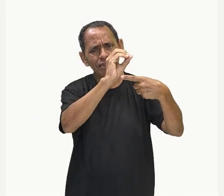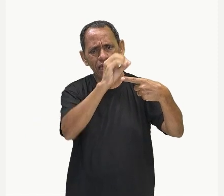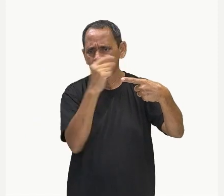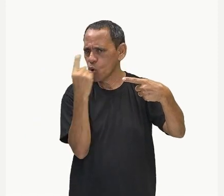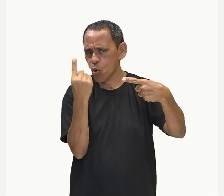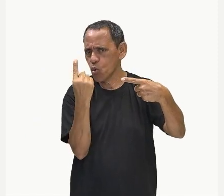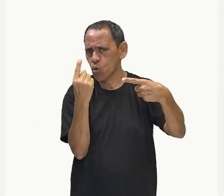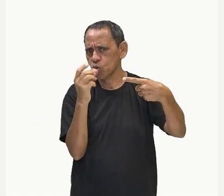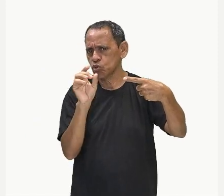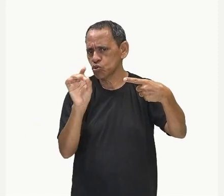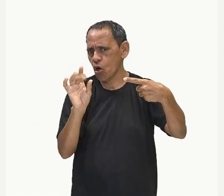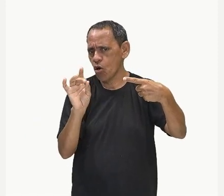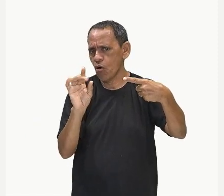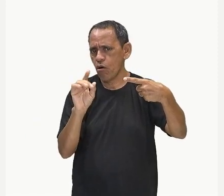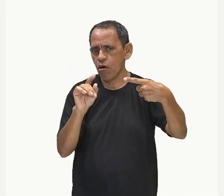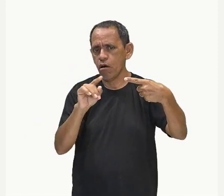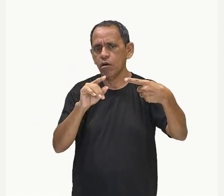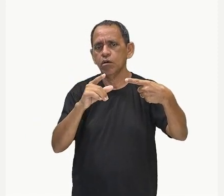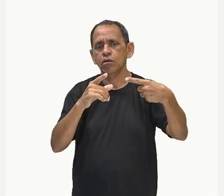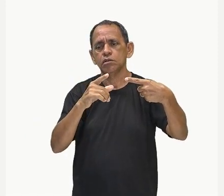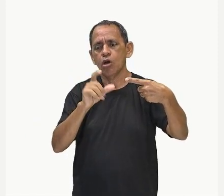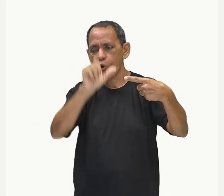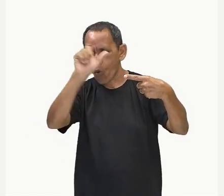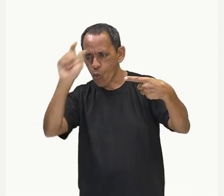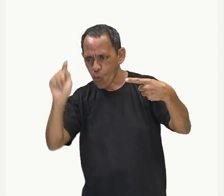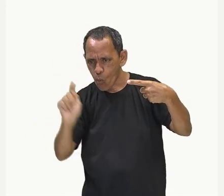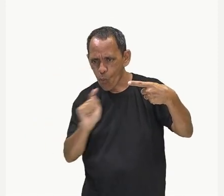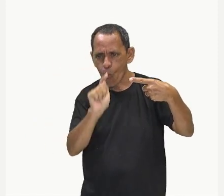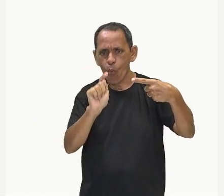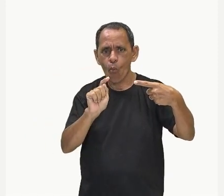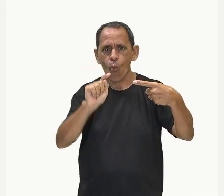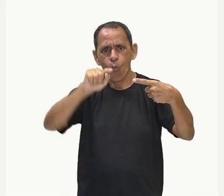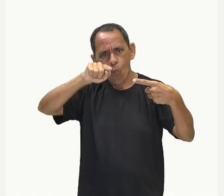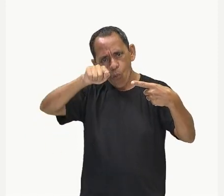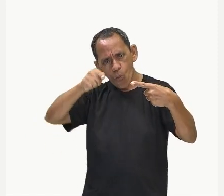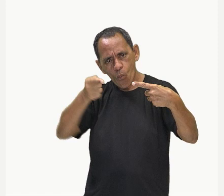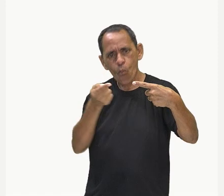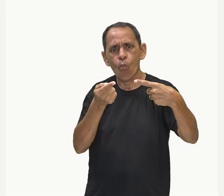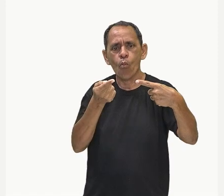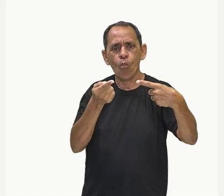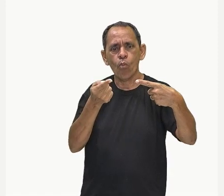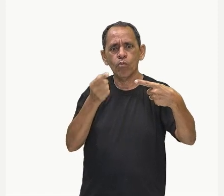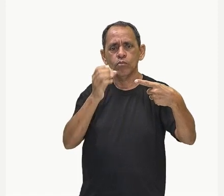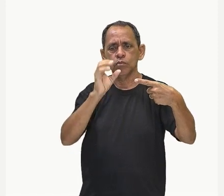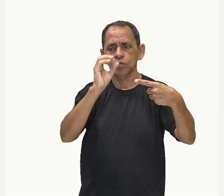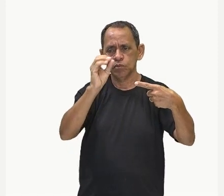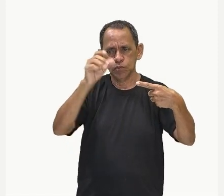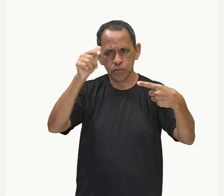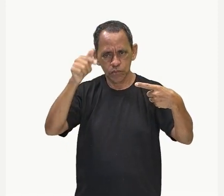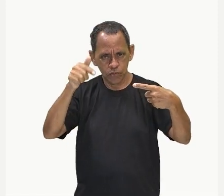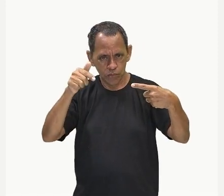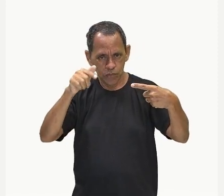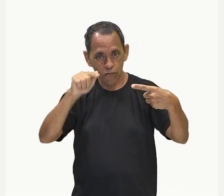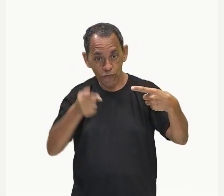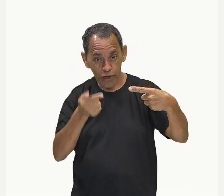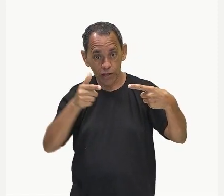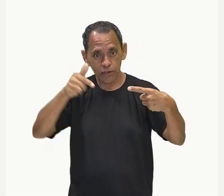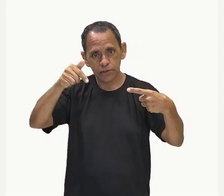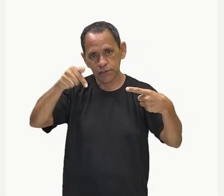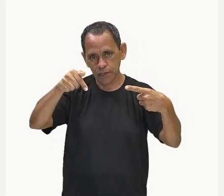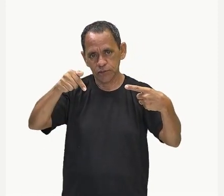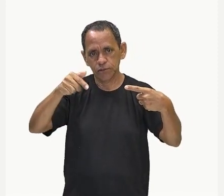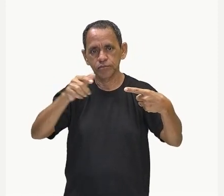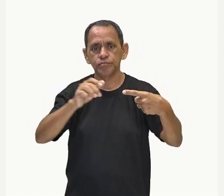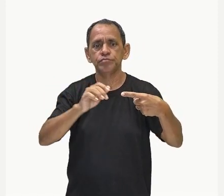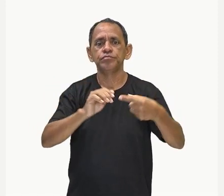vai ter uma casa decimal. E aí eu já posso colocar a vírgula, e aí eu completo com o zero da frente, porque eu só